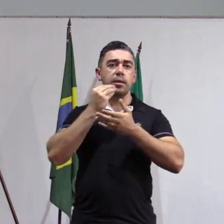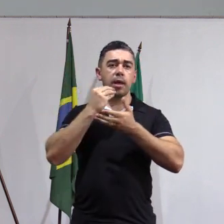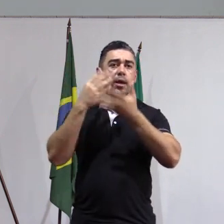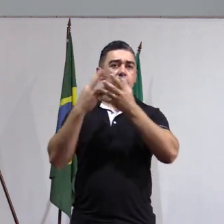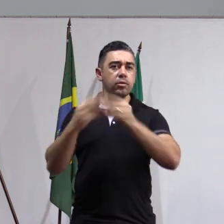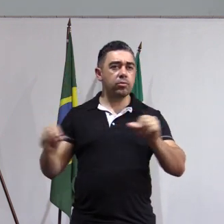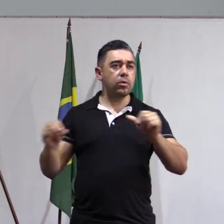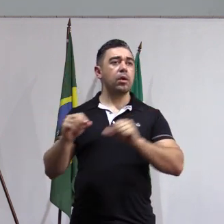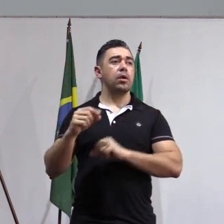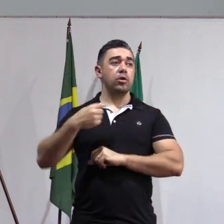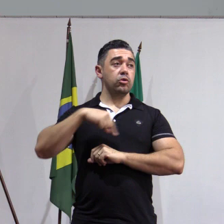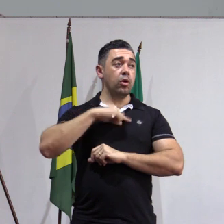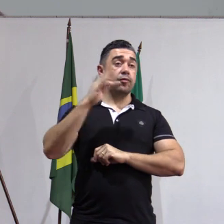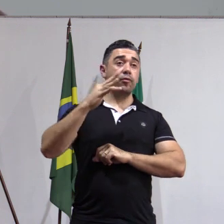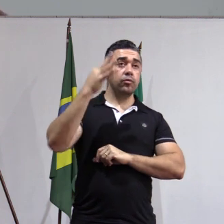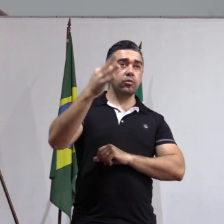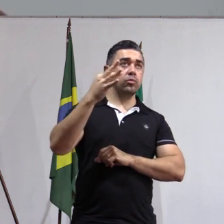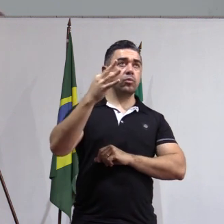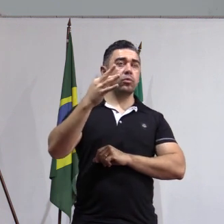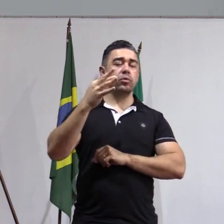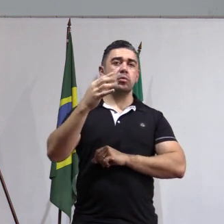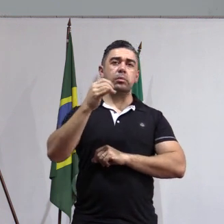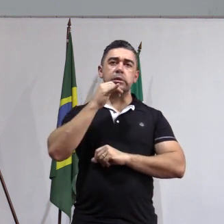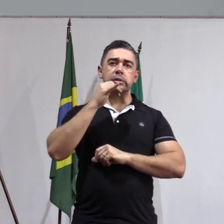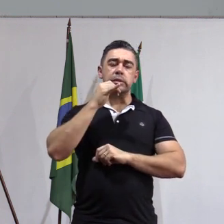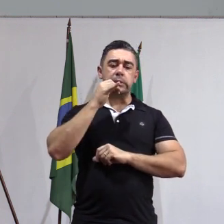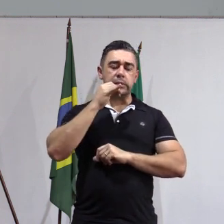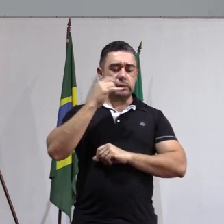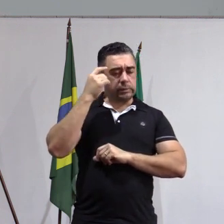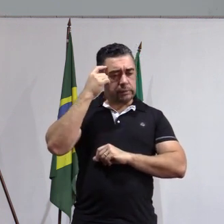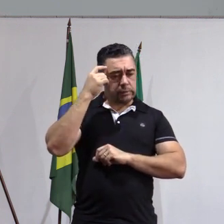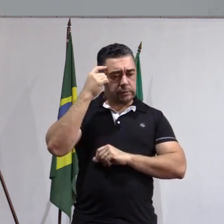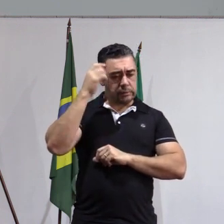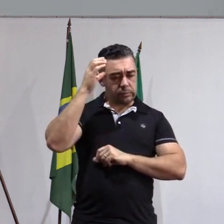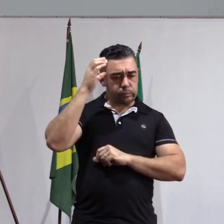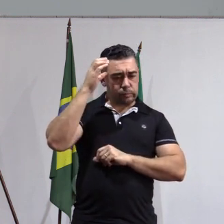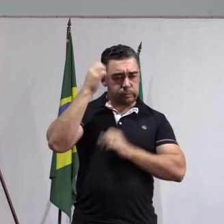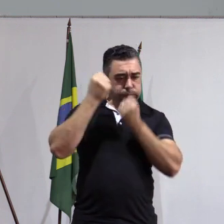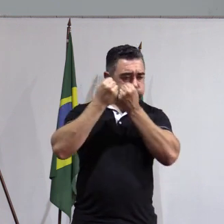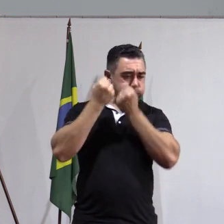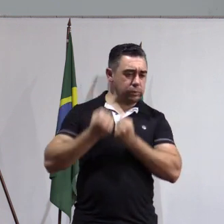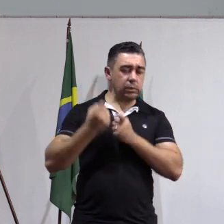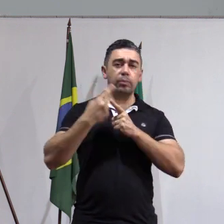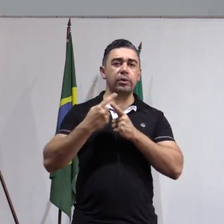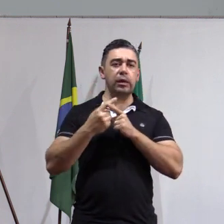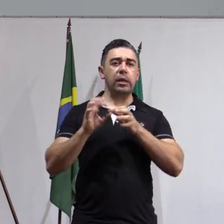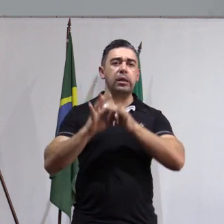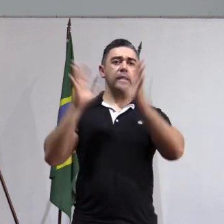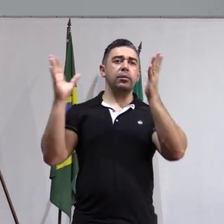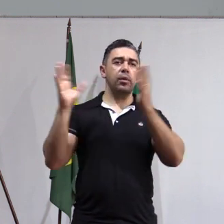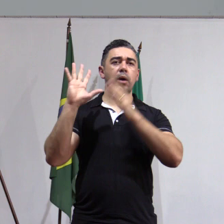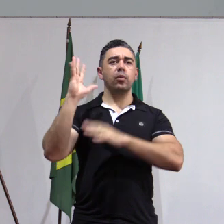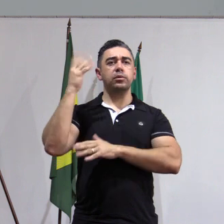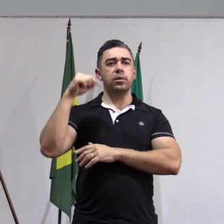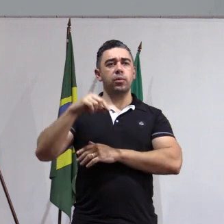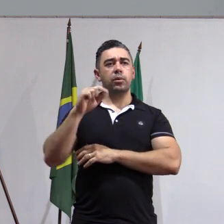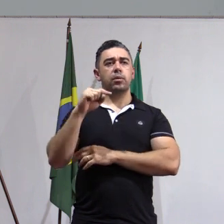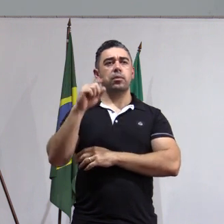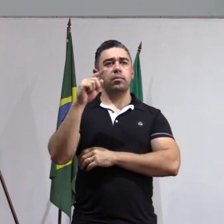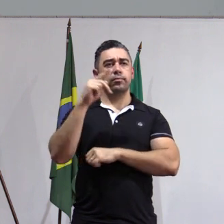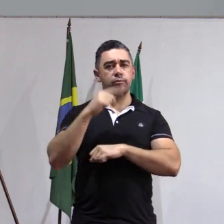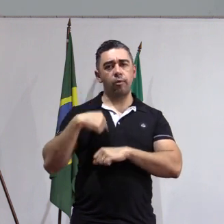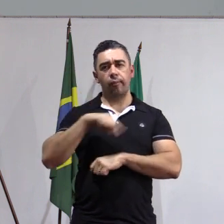nós não vamos, depois, mais tarde, dormir com o peso na consciência de termos deixado acontecer nesse país